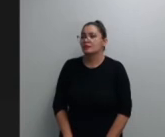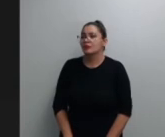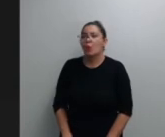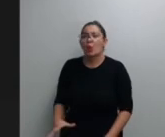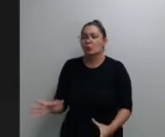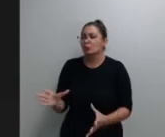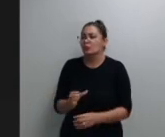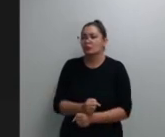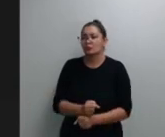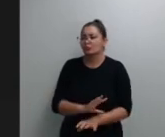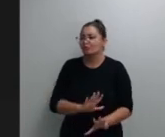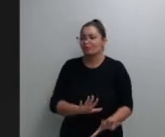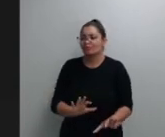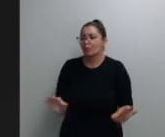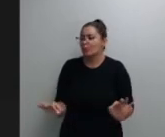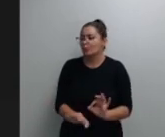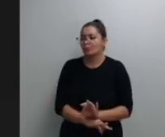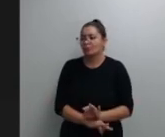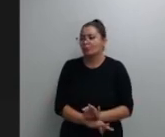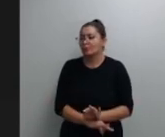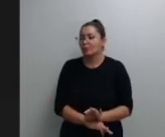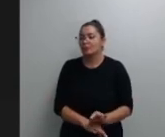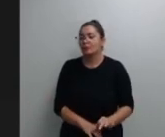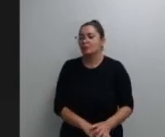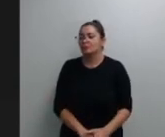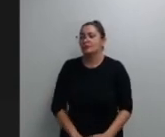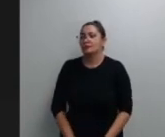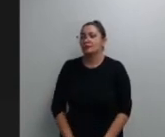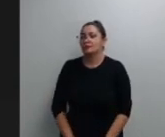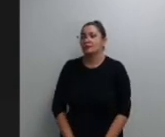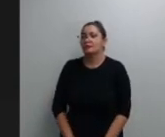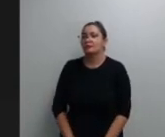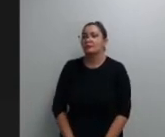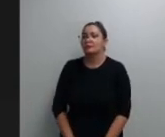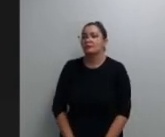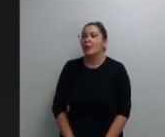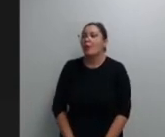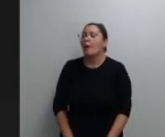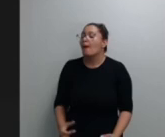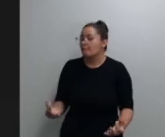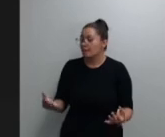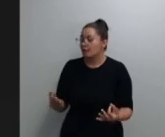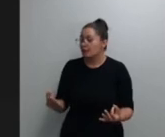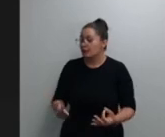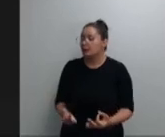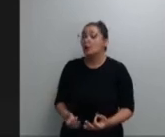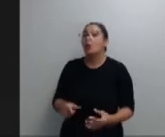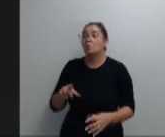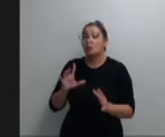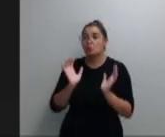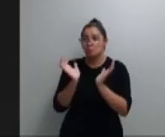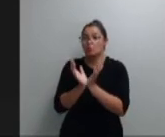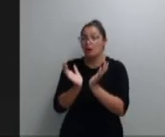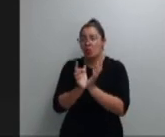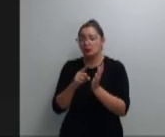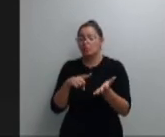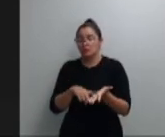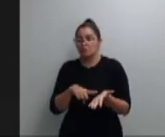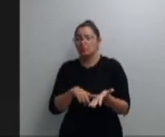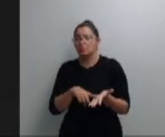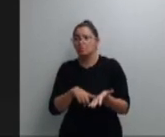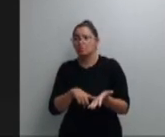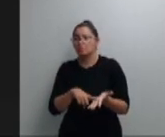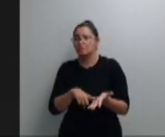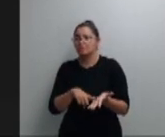eu retiro retiro o destaque perfeito então todos estão de acordo a turma